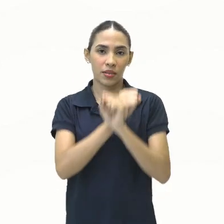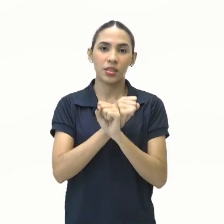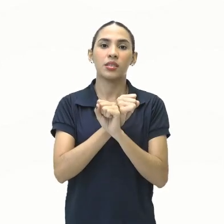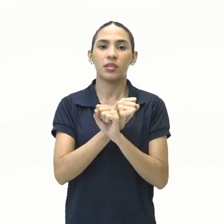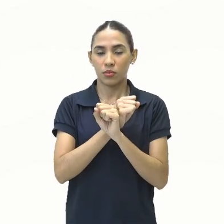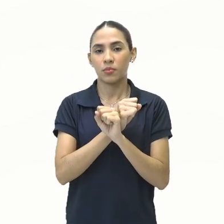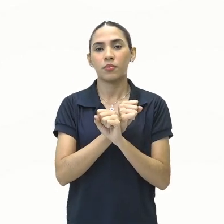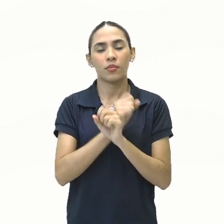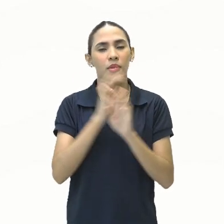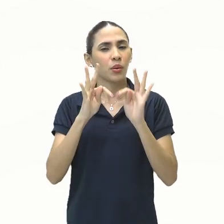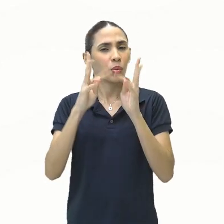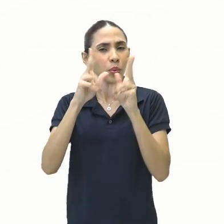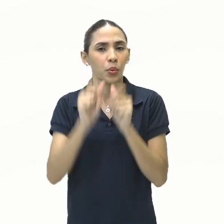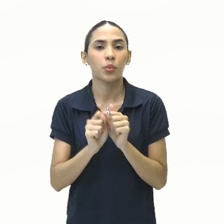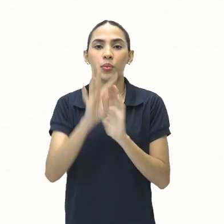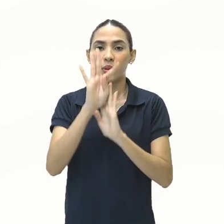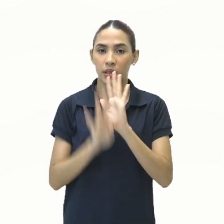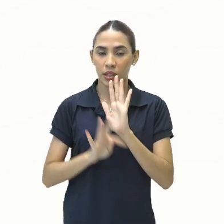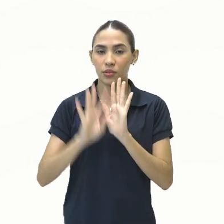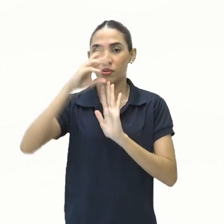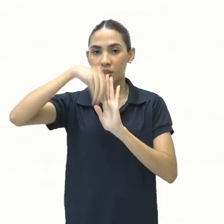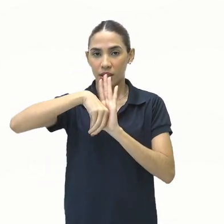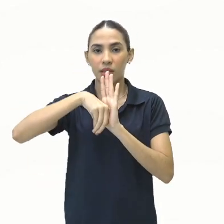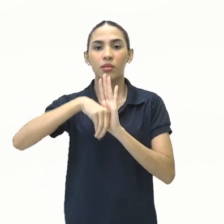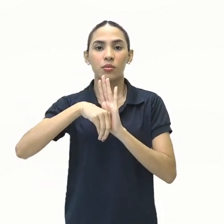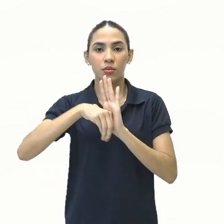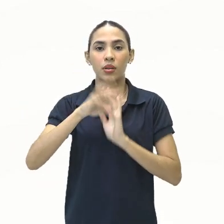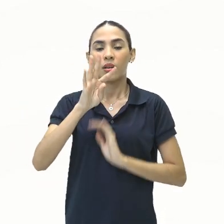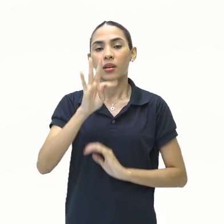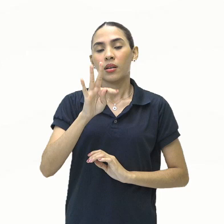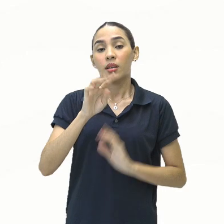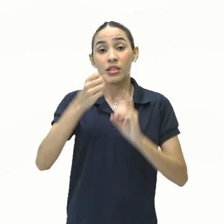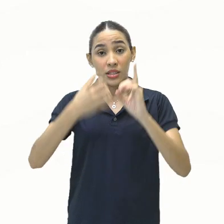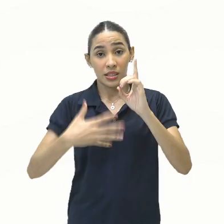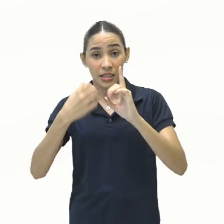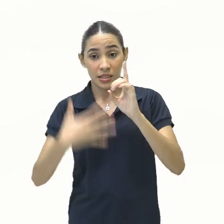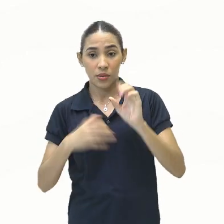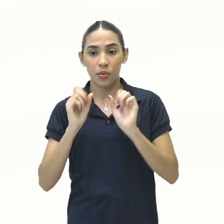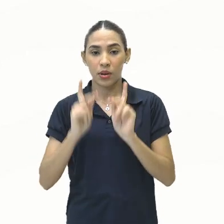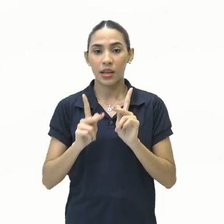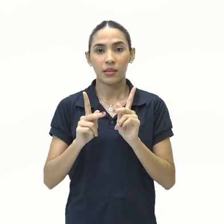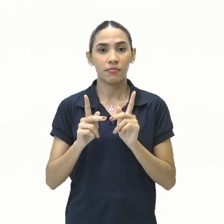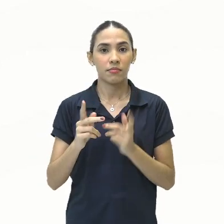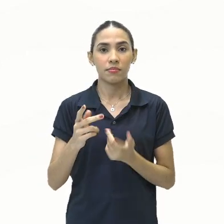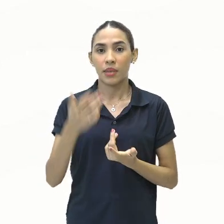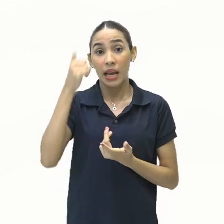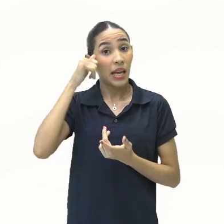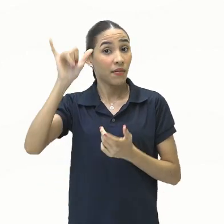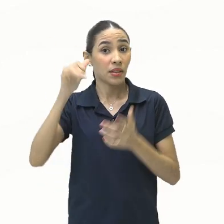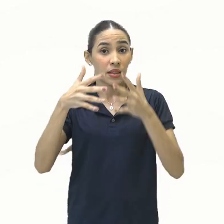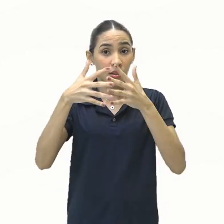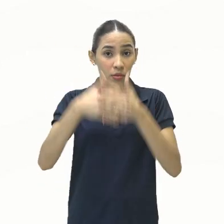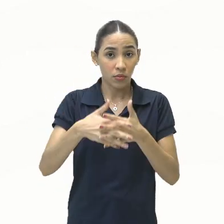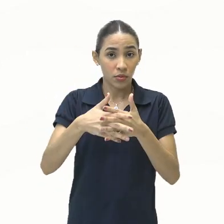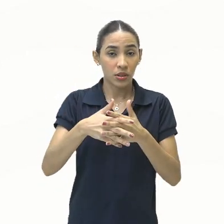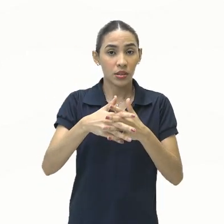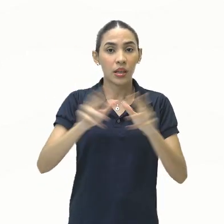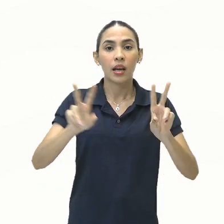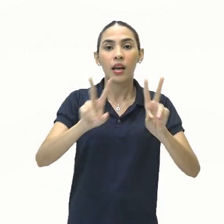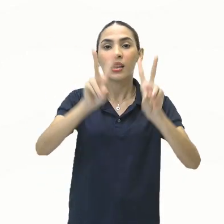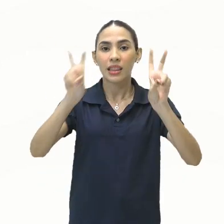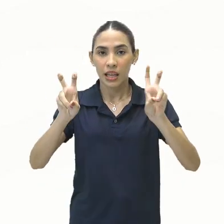vai permear todo o texto, né, dentro da minha dissertação. Então, não confundam título com